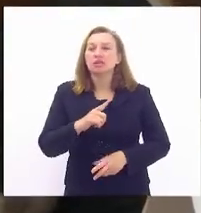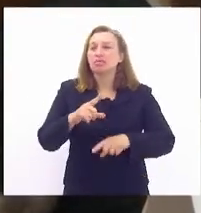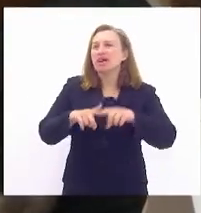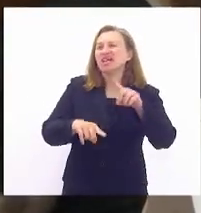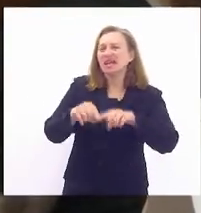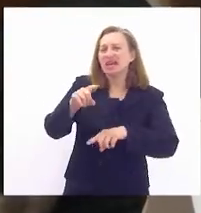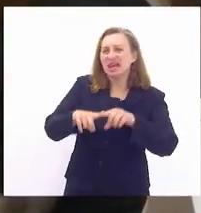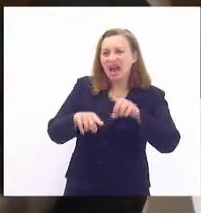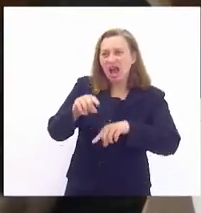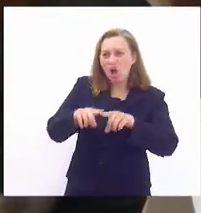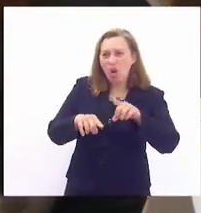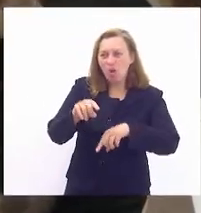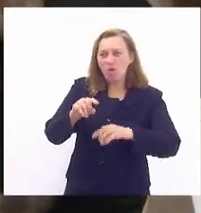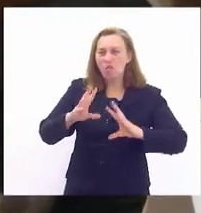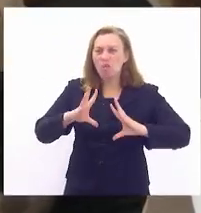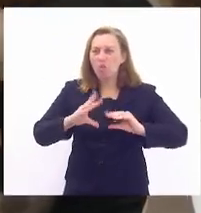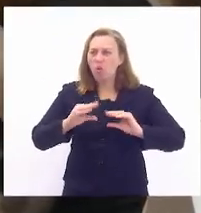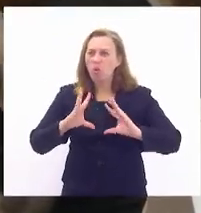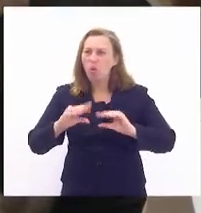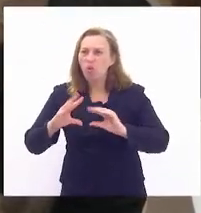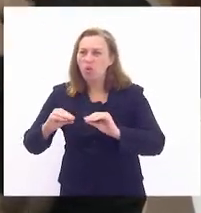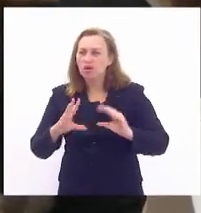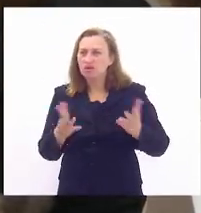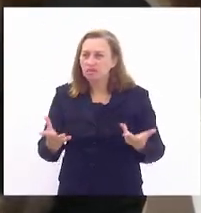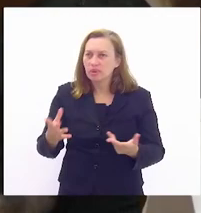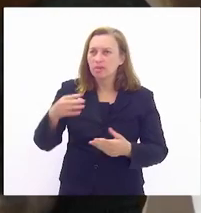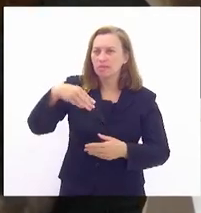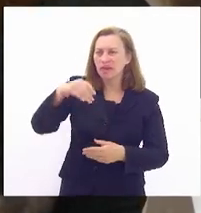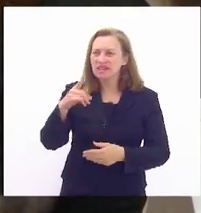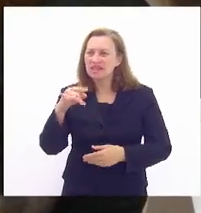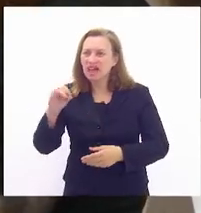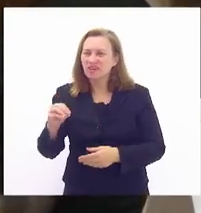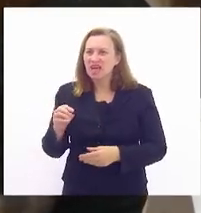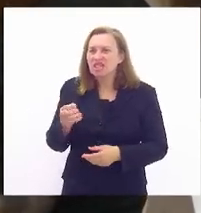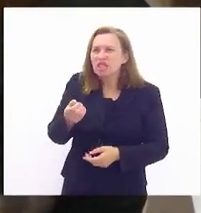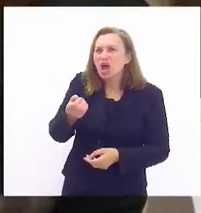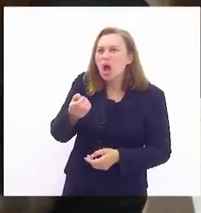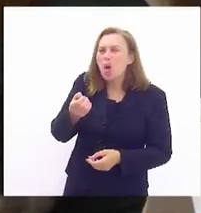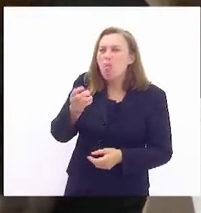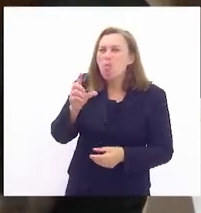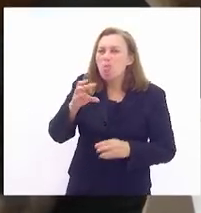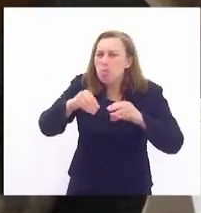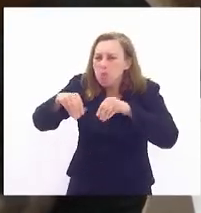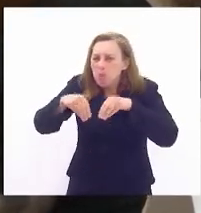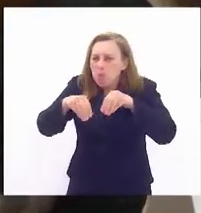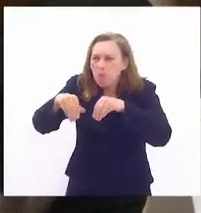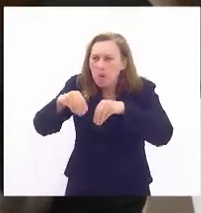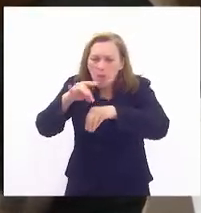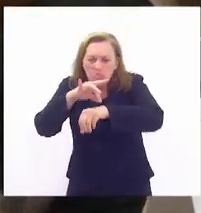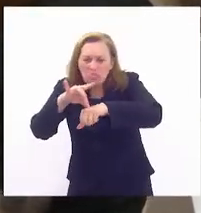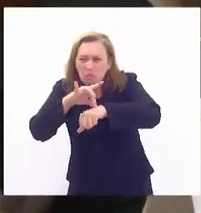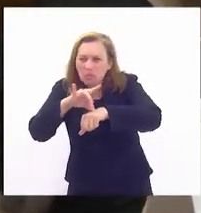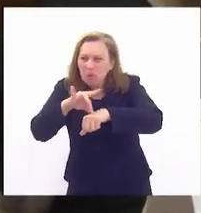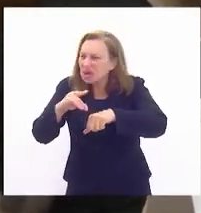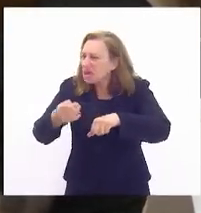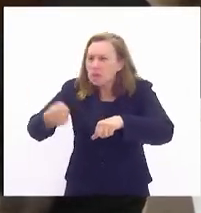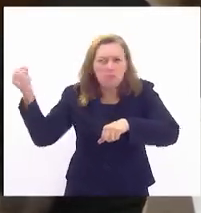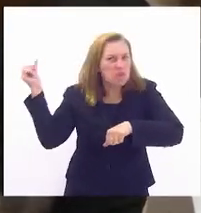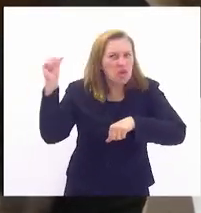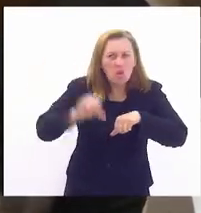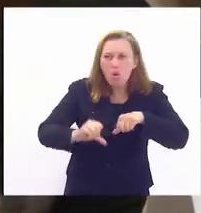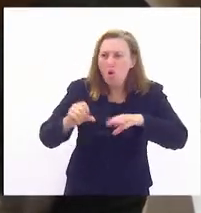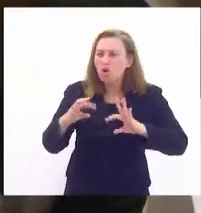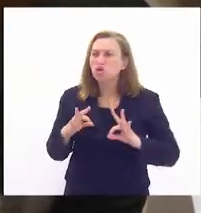o MP2.5, o MP10, que nem é o pó que a gente vê, esse pó preto que está nas nossas casas. Eles são piores ainda. E todos esses dados estão